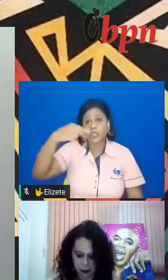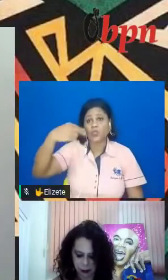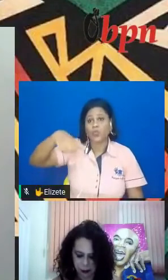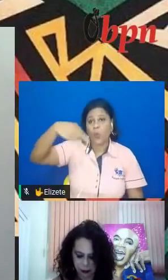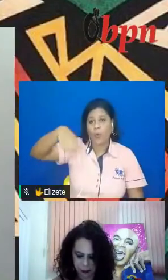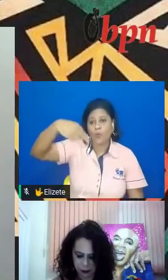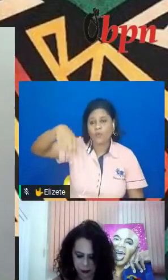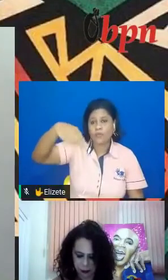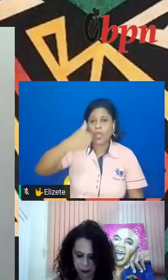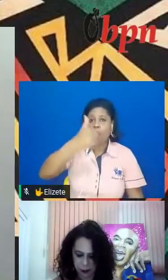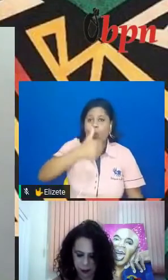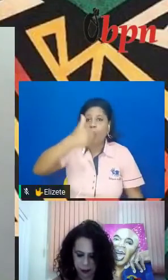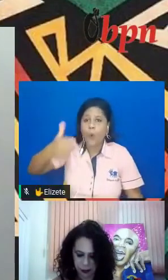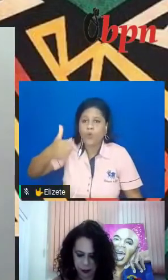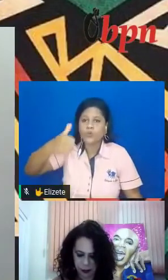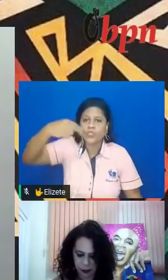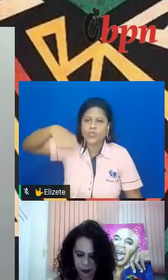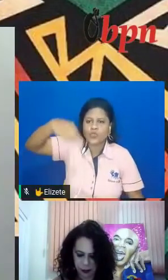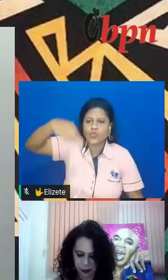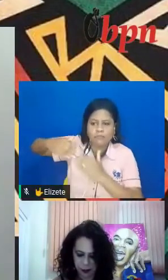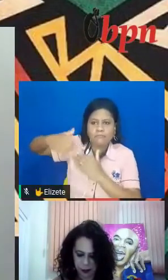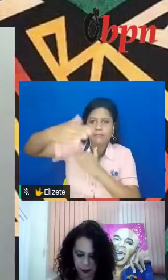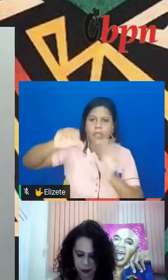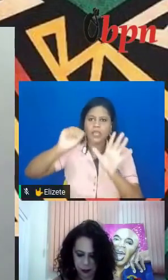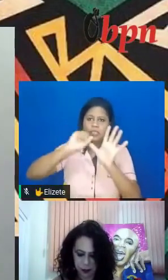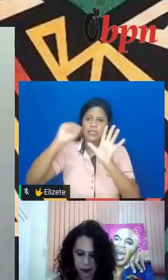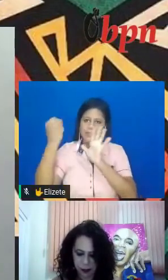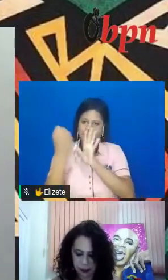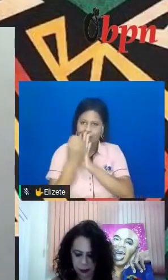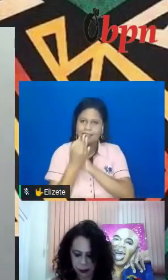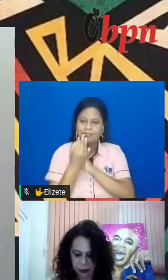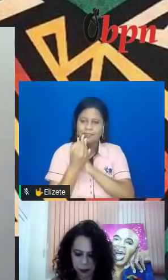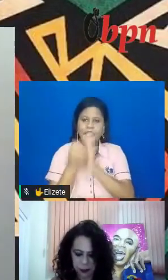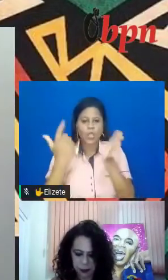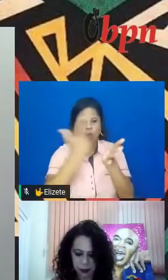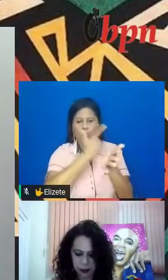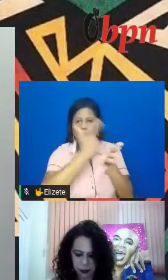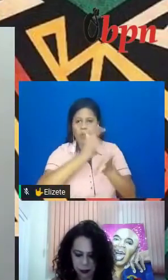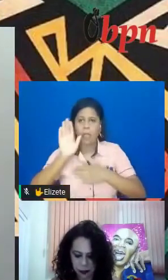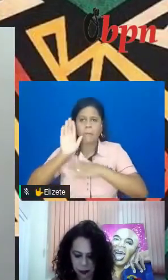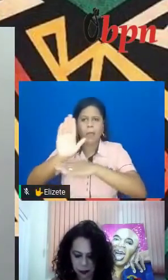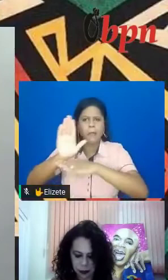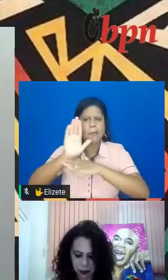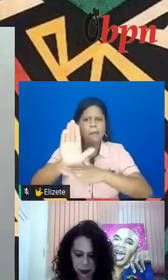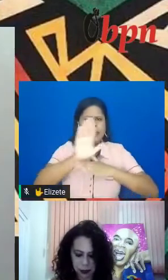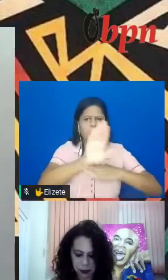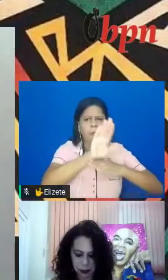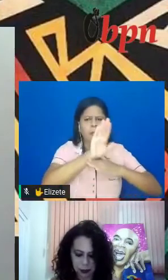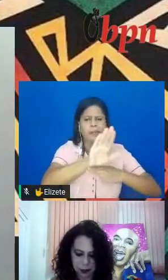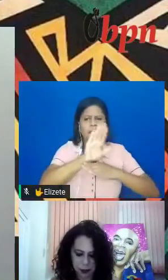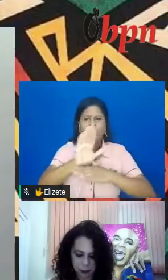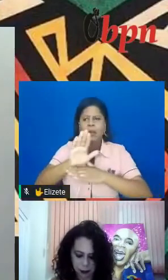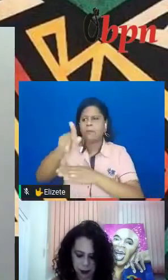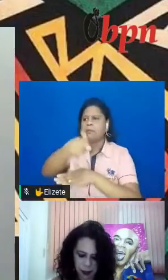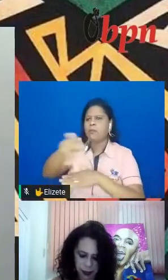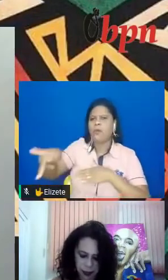de novembro tem esse seminário. Então, eu acho que esse livro vai ajudar muito para esses